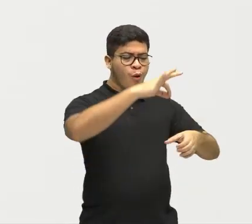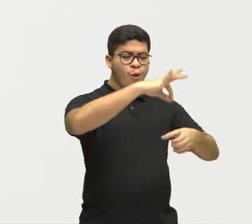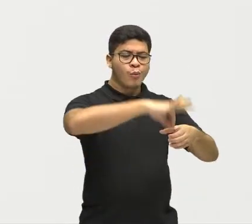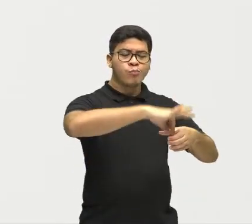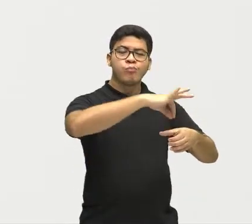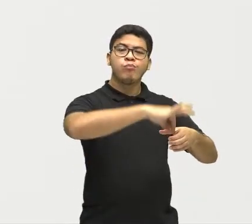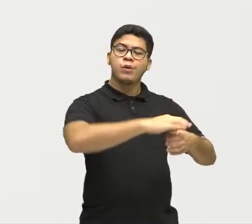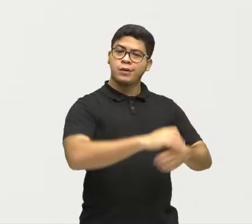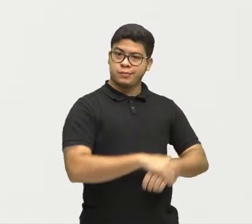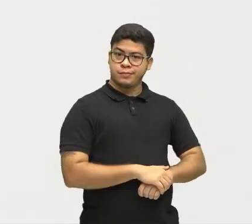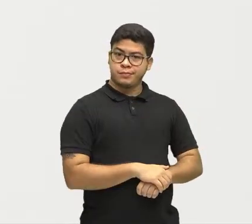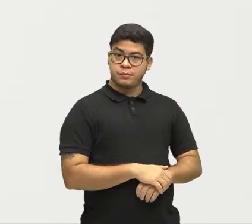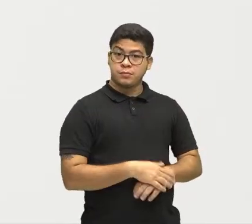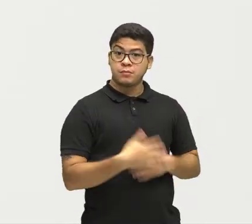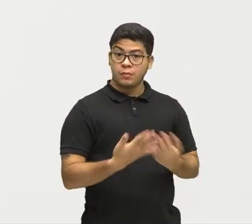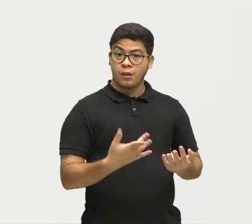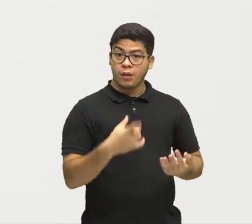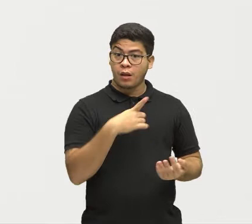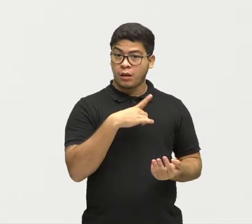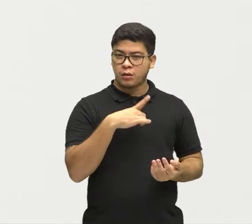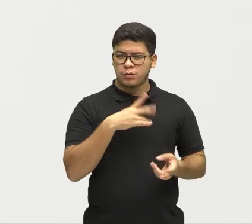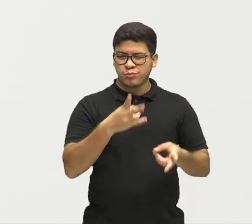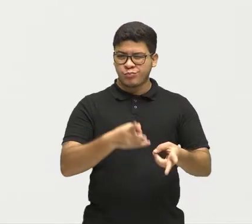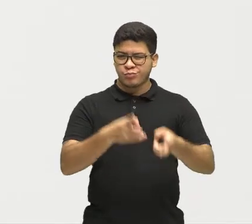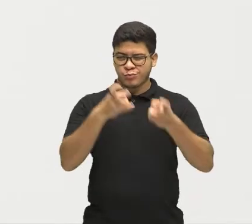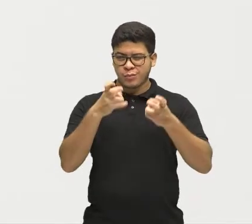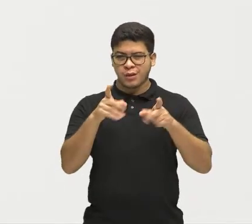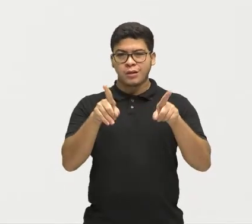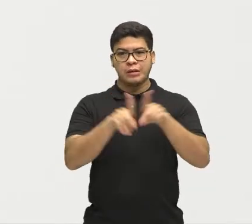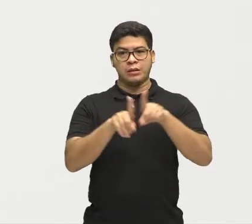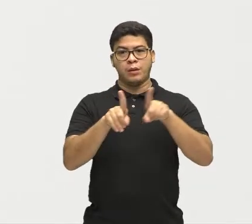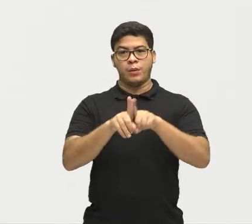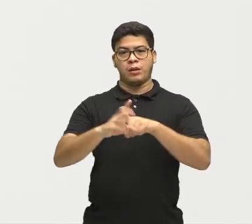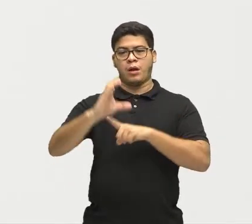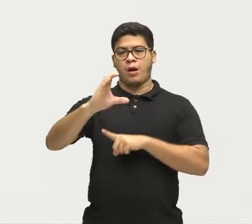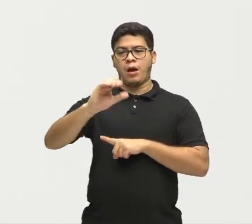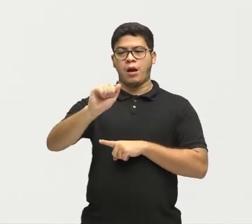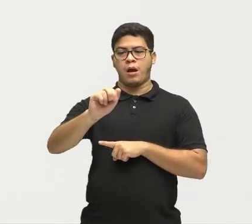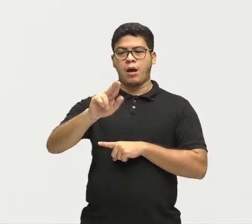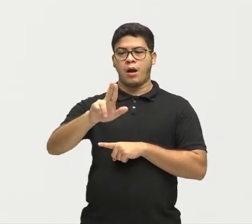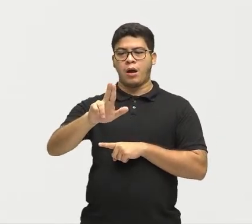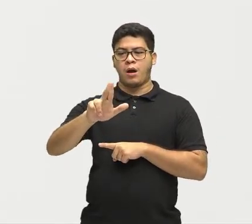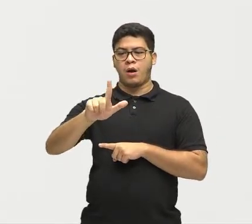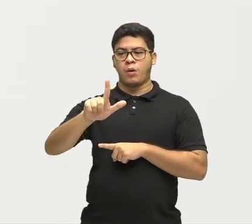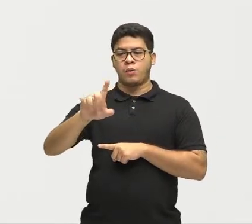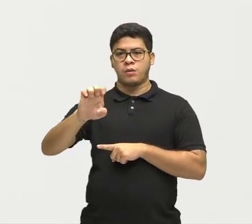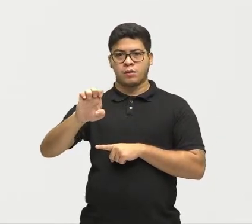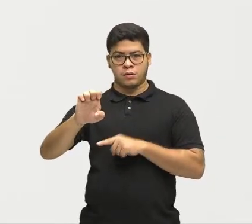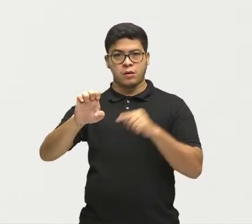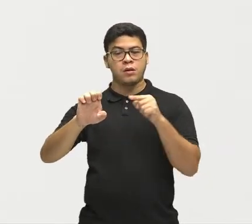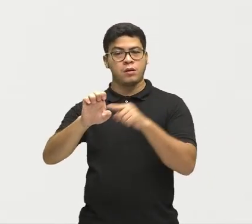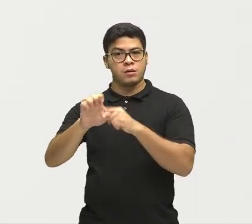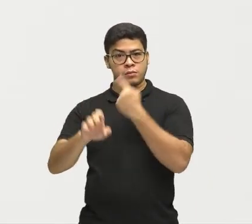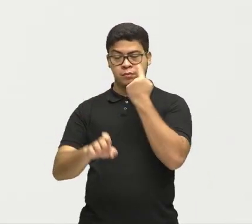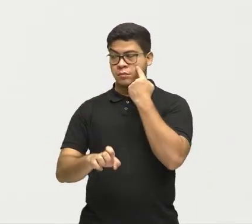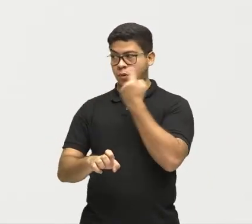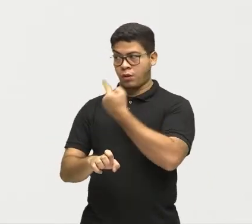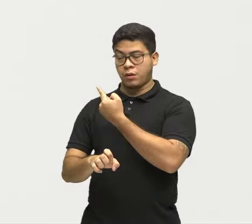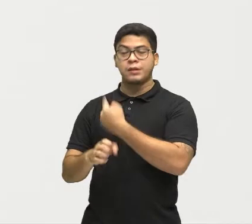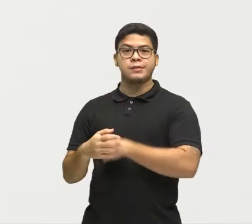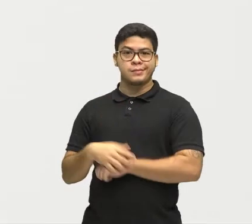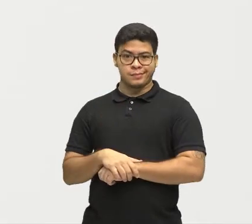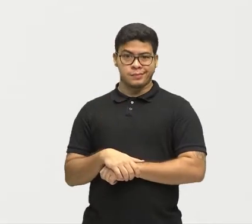como órgão, esqueci de marcar como órgão vegetativo. Então, a gente tem raiz, caule e folha como órgão vegetativo e